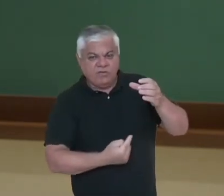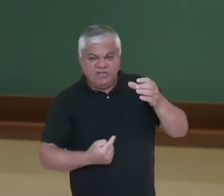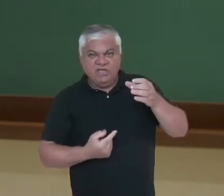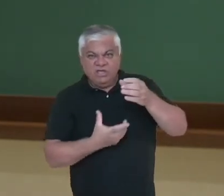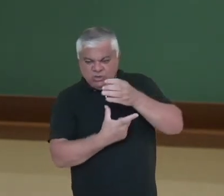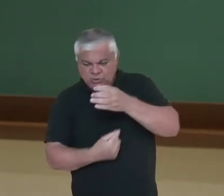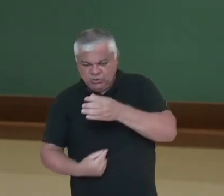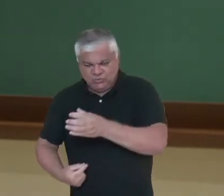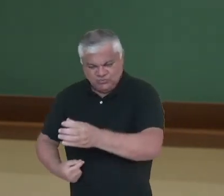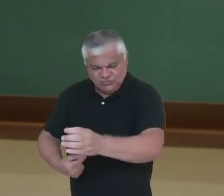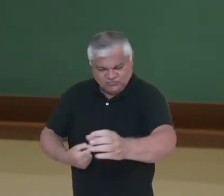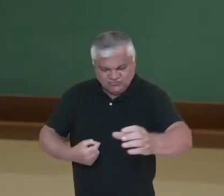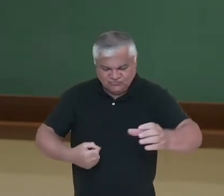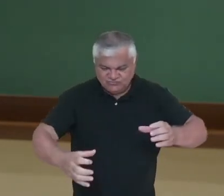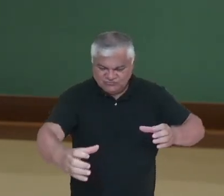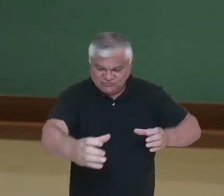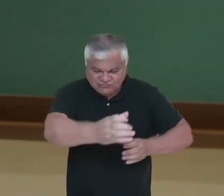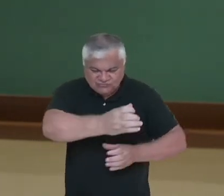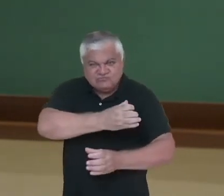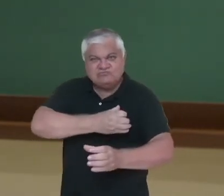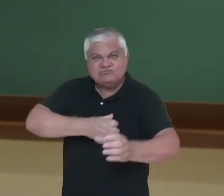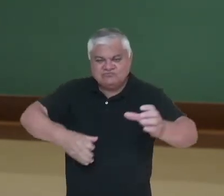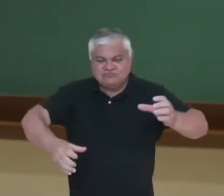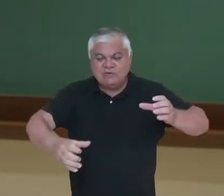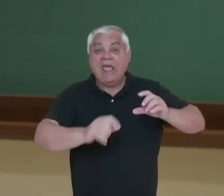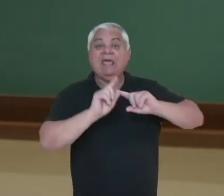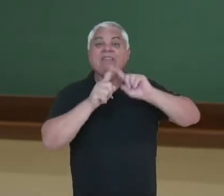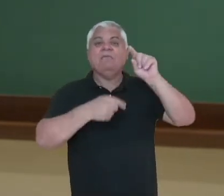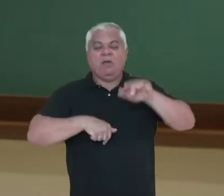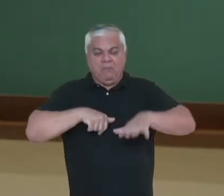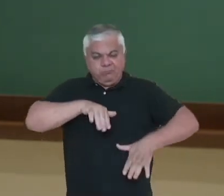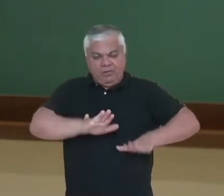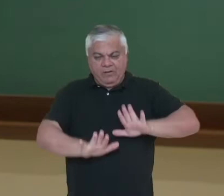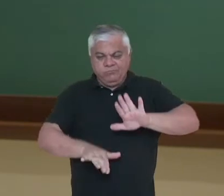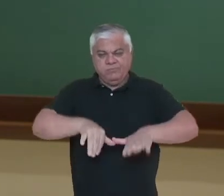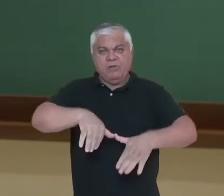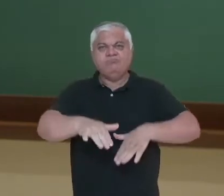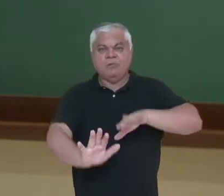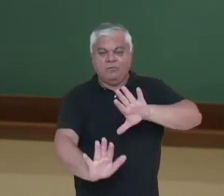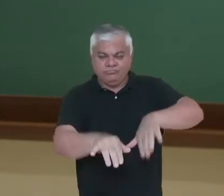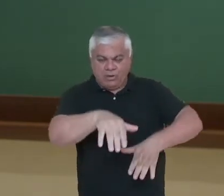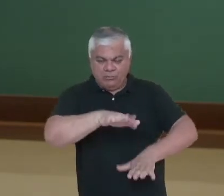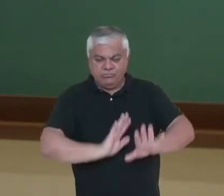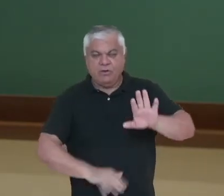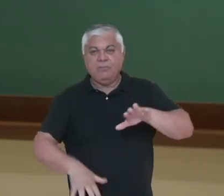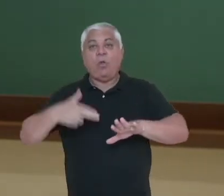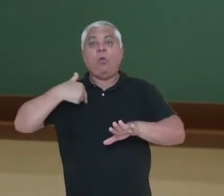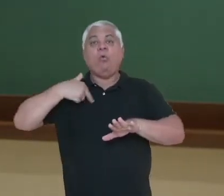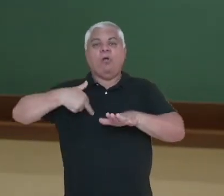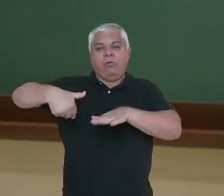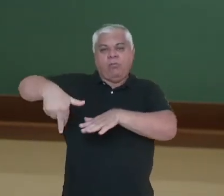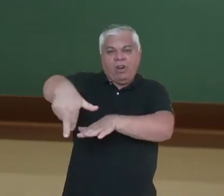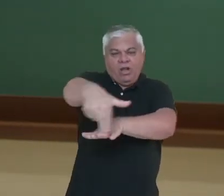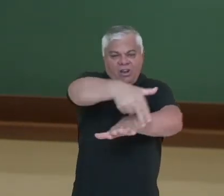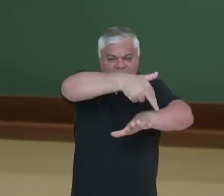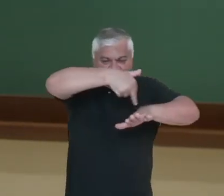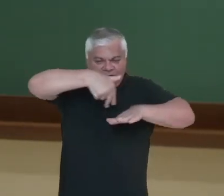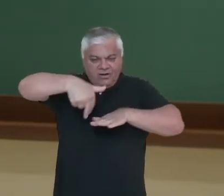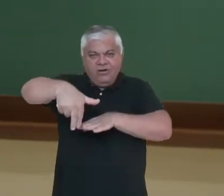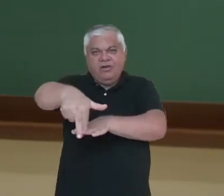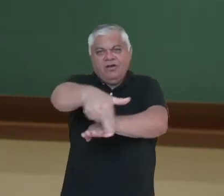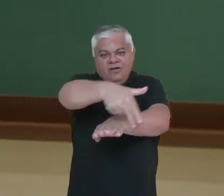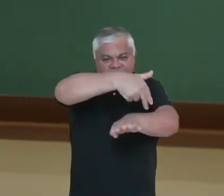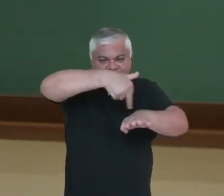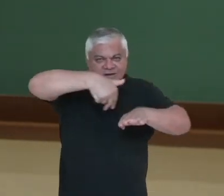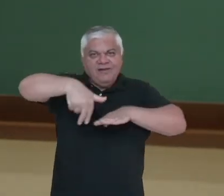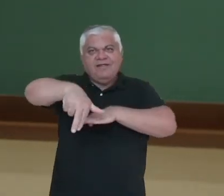a tela. Ele agora com a tela no chão ele andava sobre a tela. Então com o próprio corpo ele fazia movimentações e essa movimentação da dinâmica da pintura.